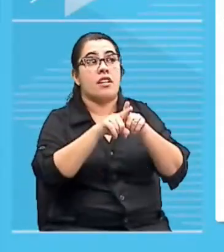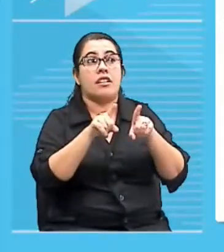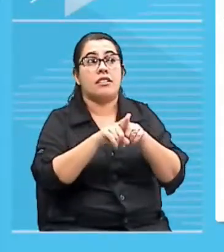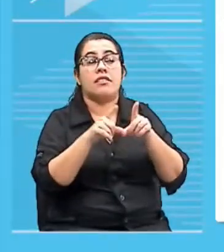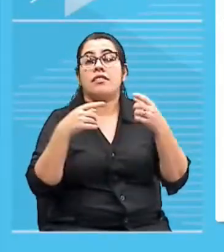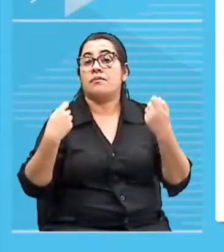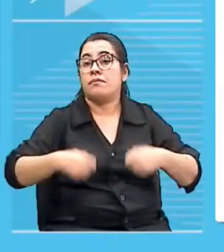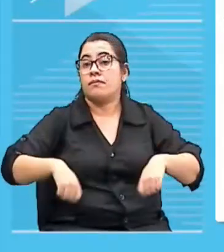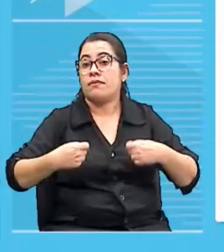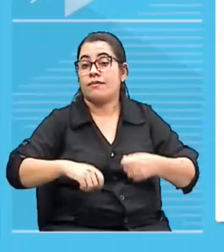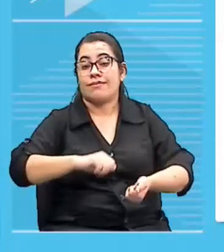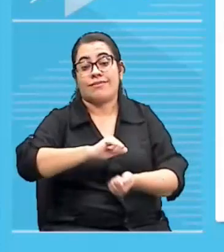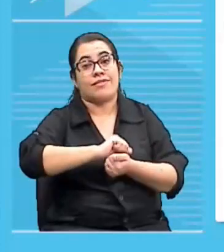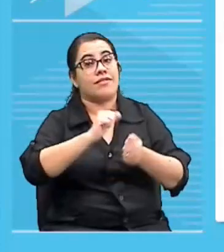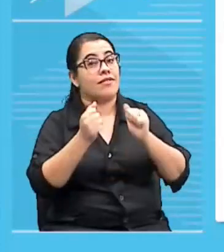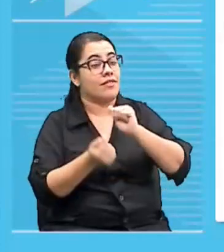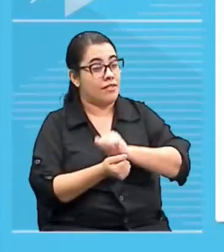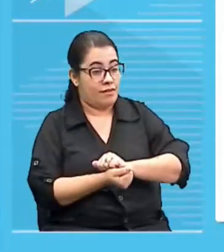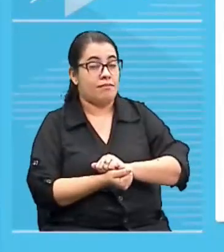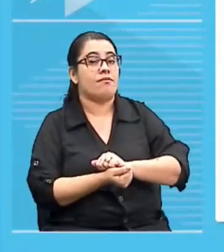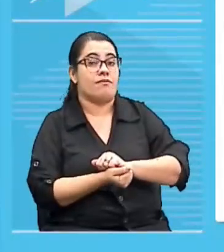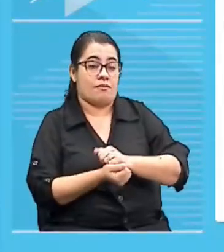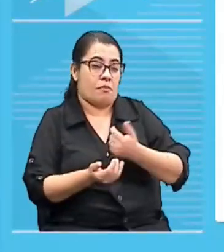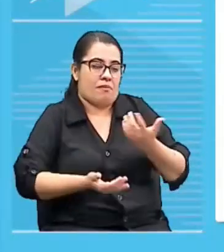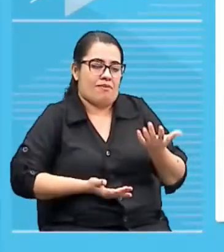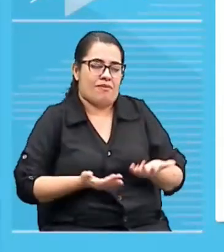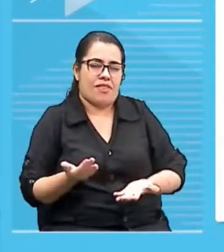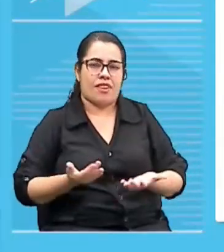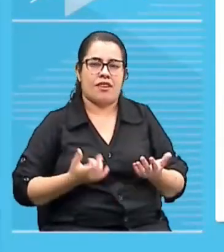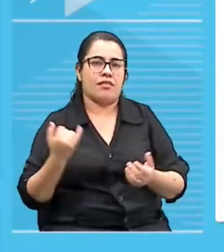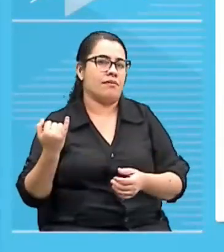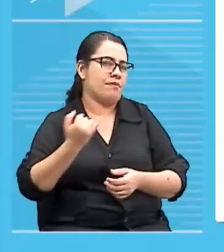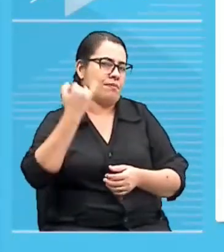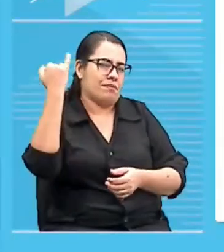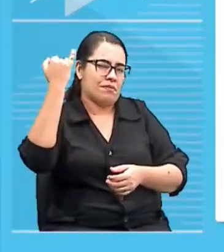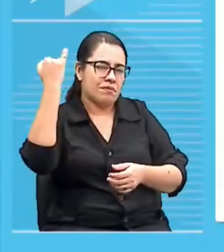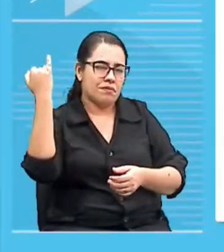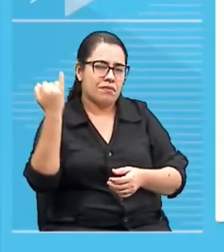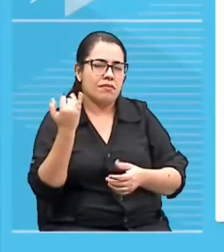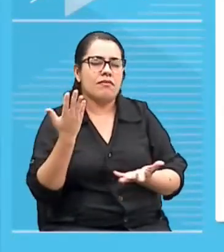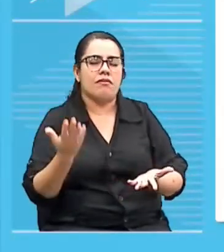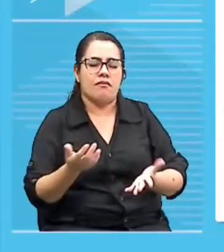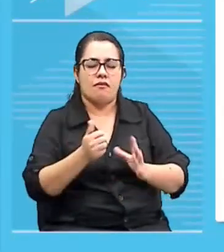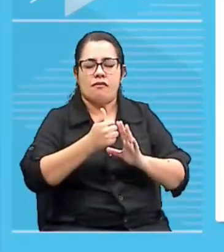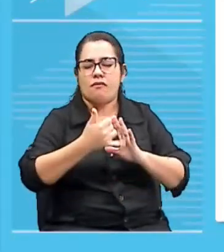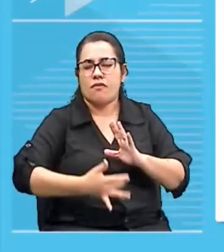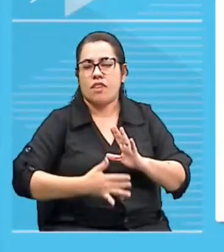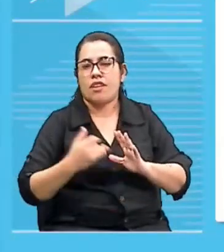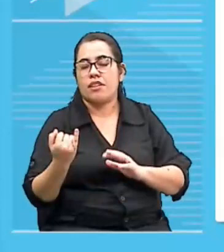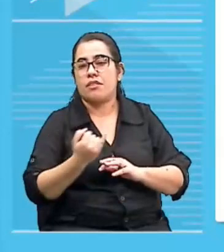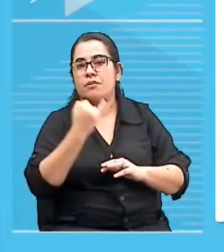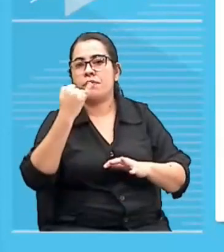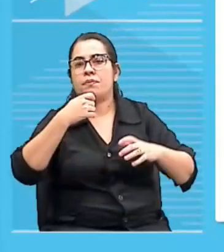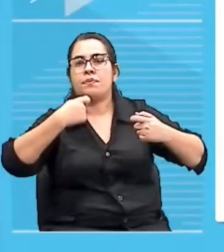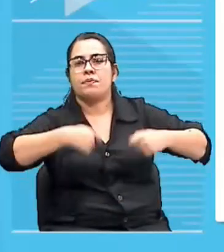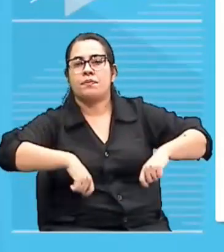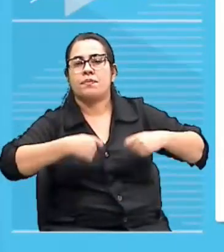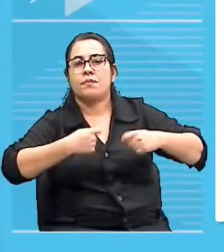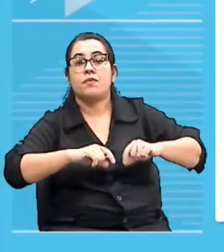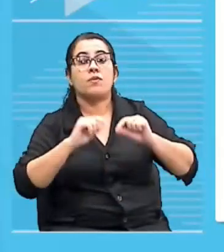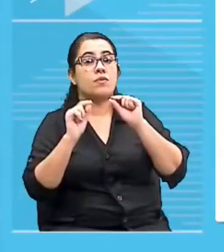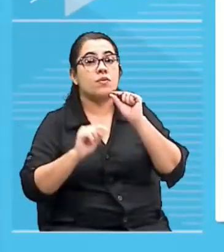essa necessidade da adaptação dos colaboradores. Outra característica importante que será